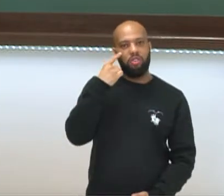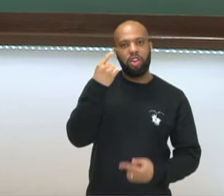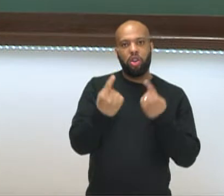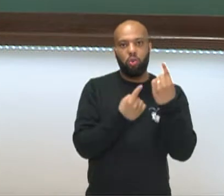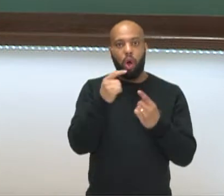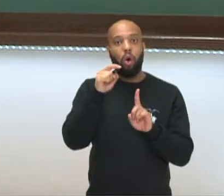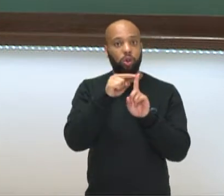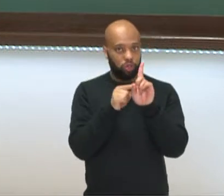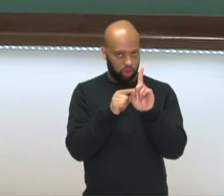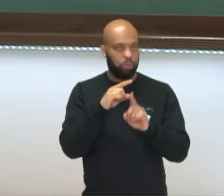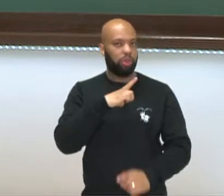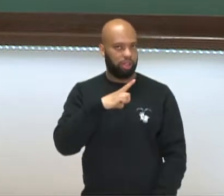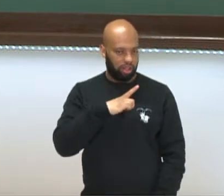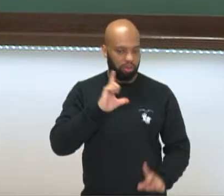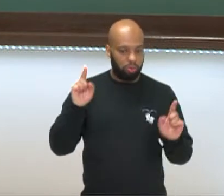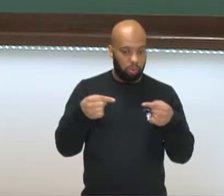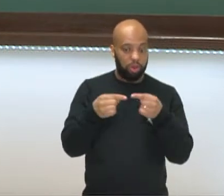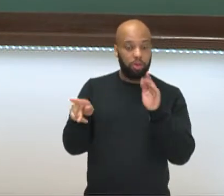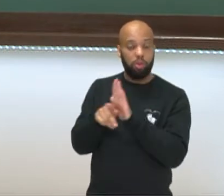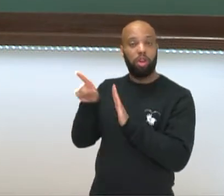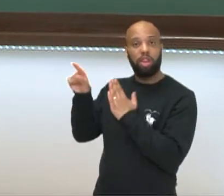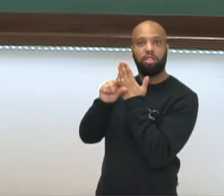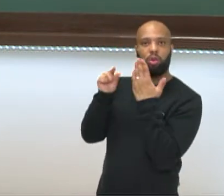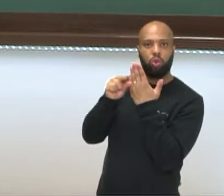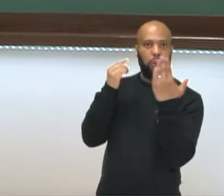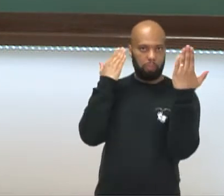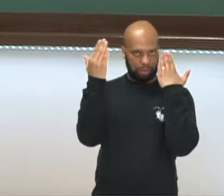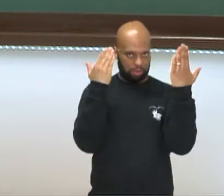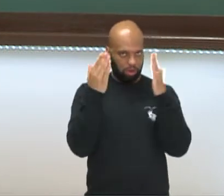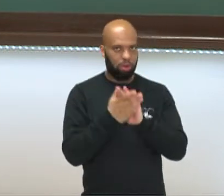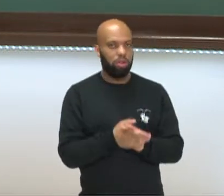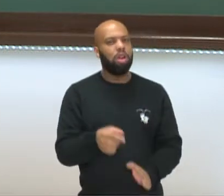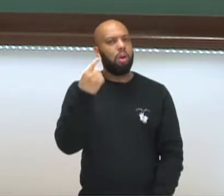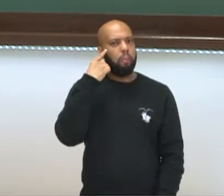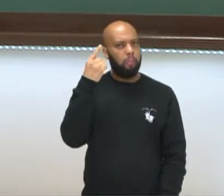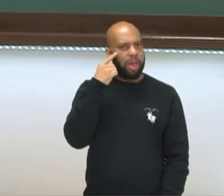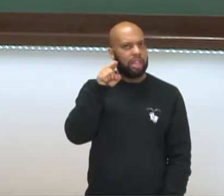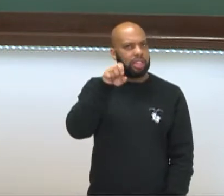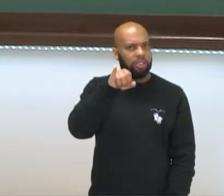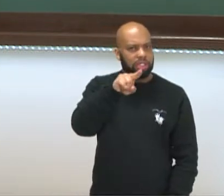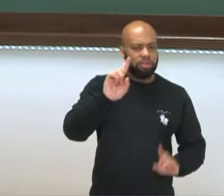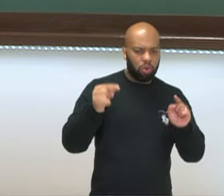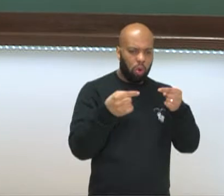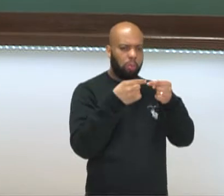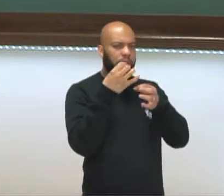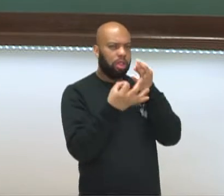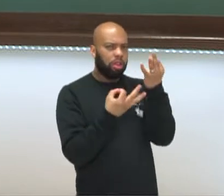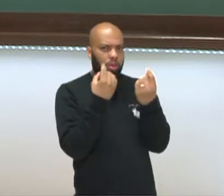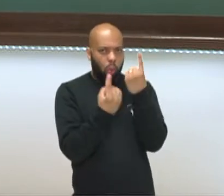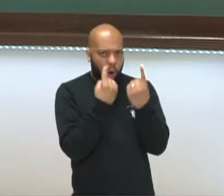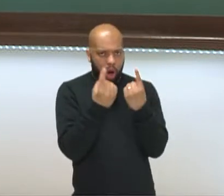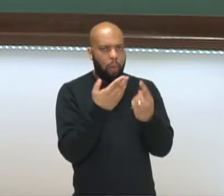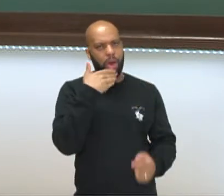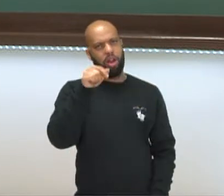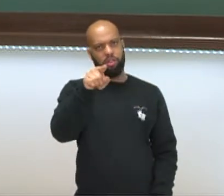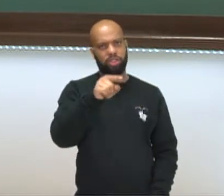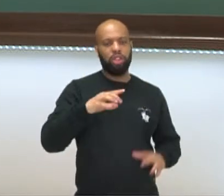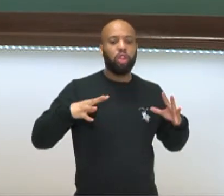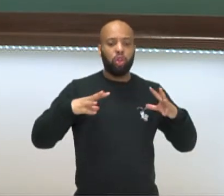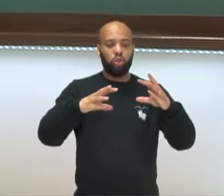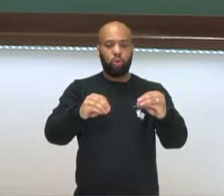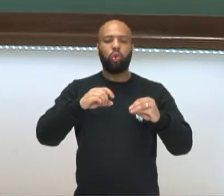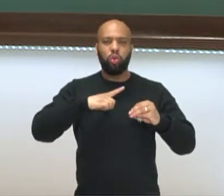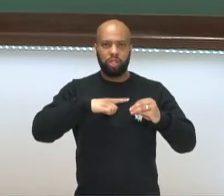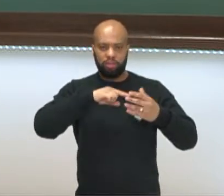que existem. De acordo com Gardner, vamos pensar aí se você se encaixa, qual deles você é melhor. Todos nós